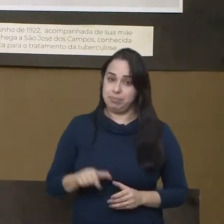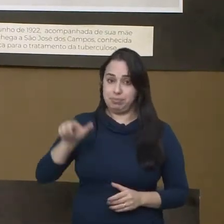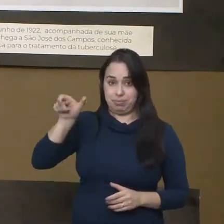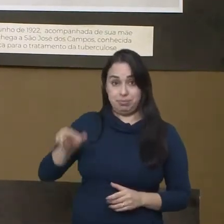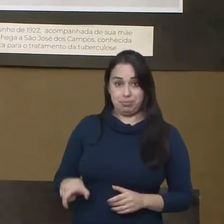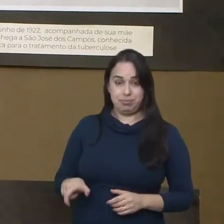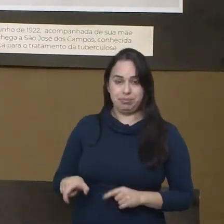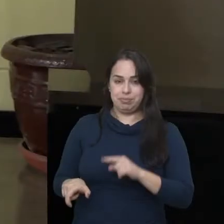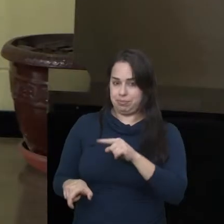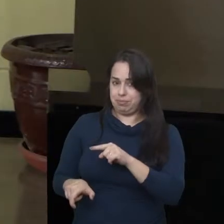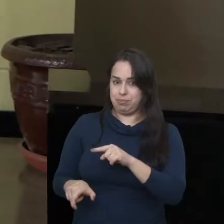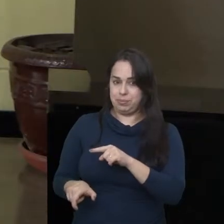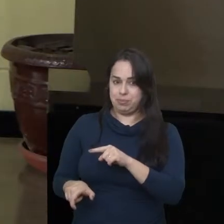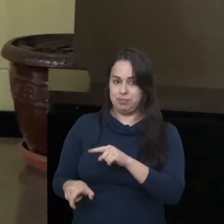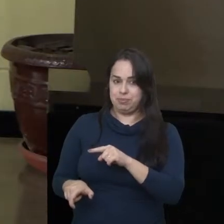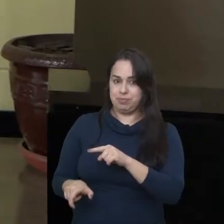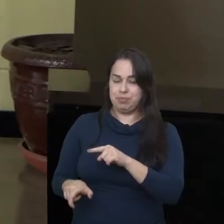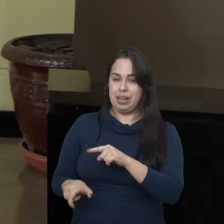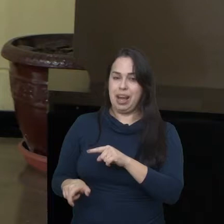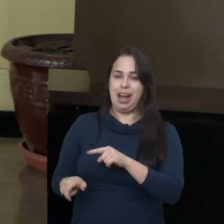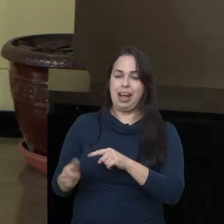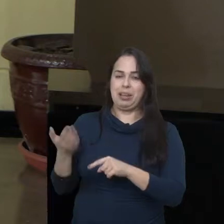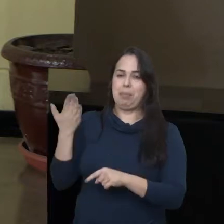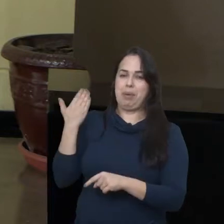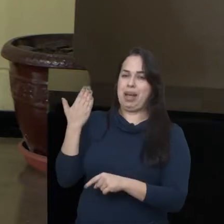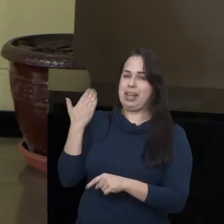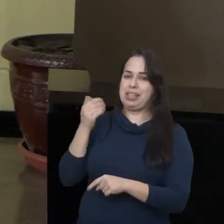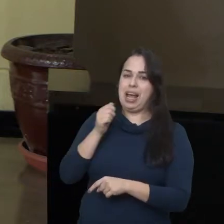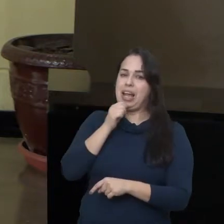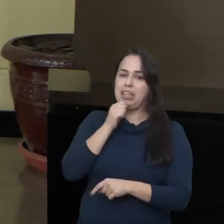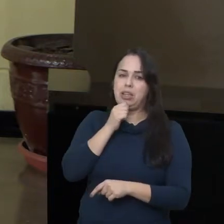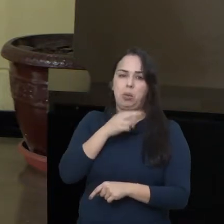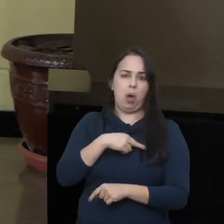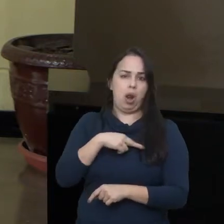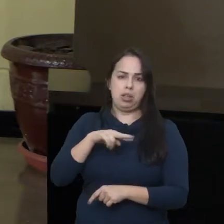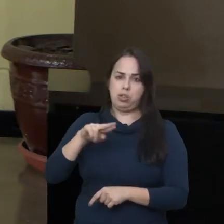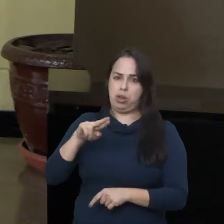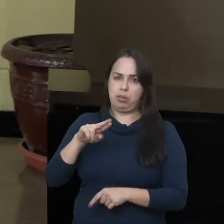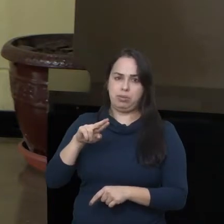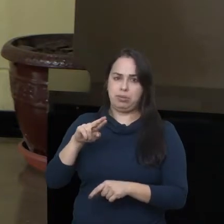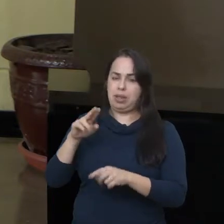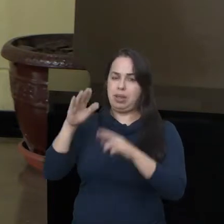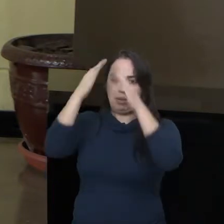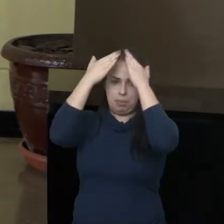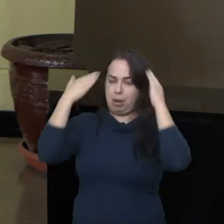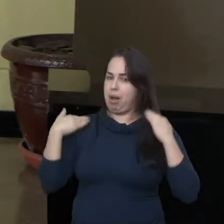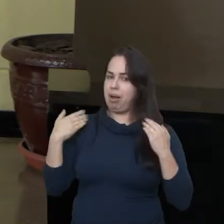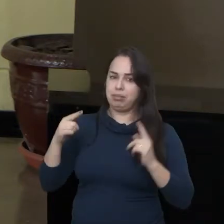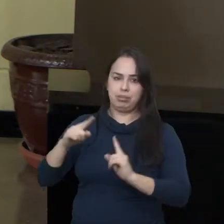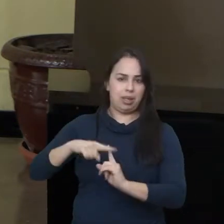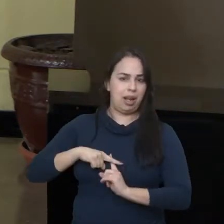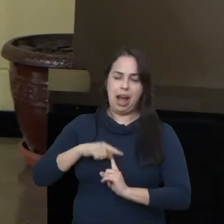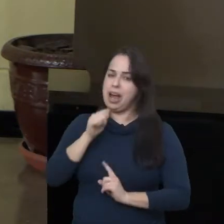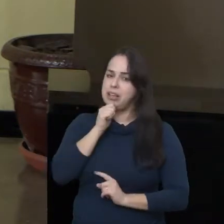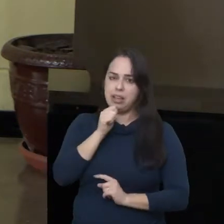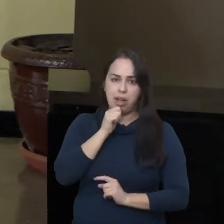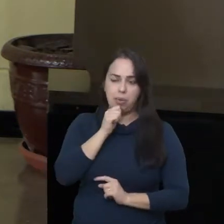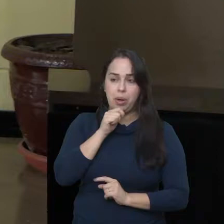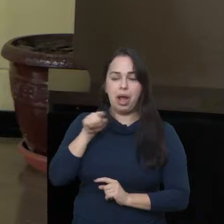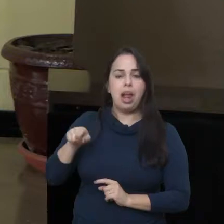aos dias de hoje. E a Madre Maria Teresa, na época ela ainda não era religiosa, ela